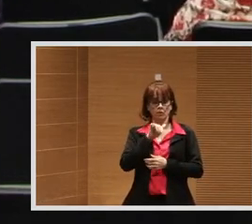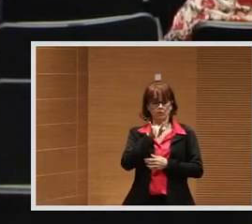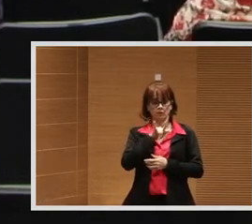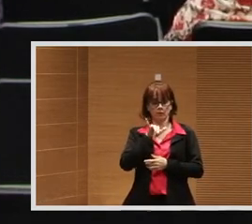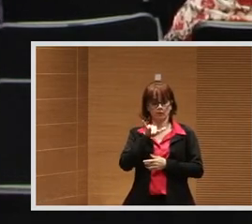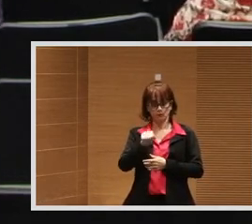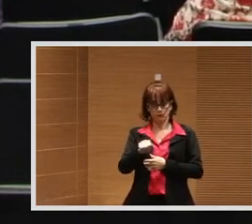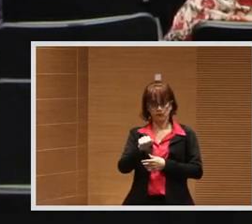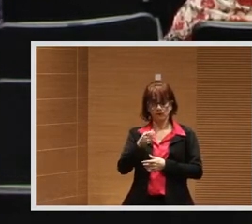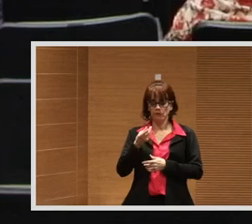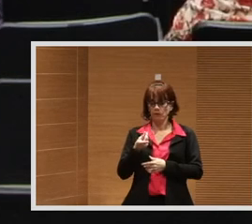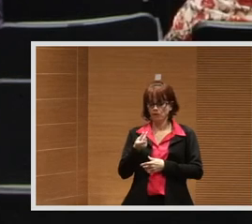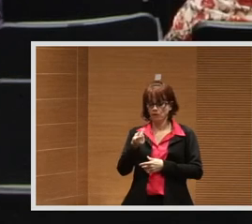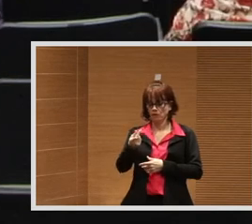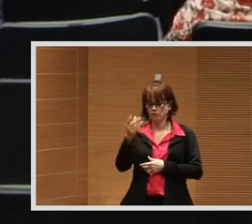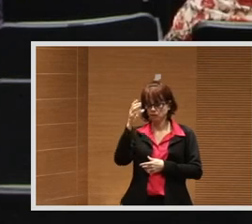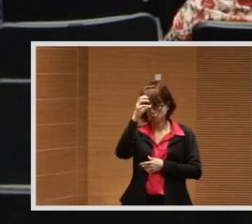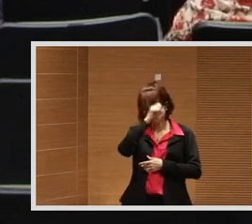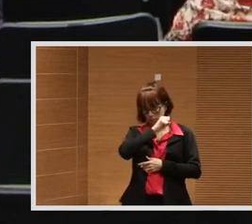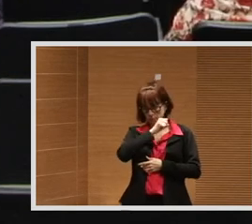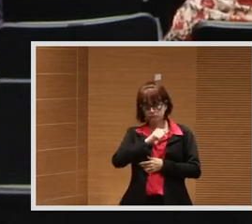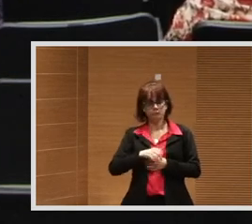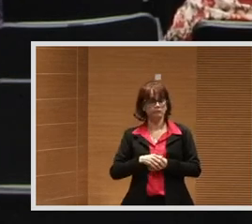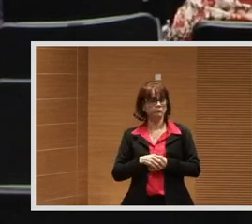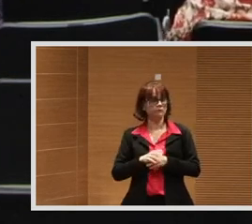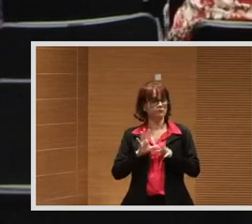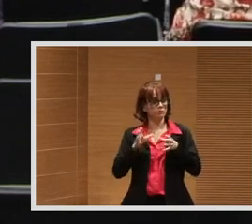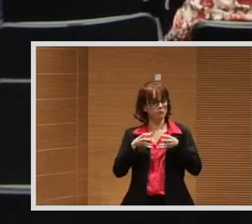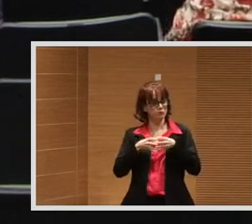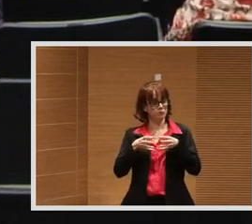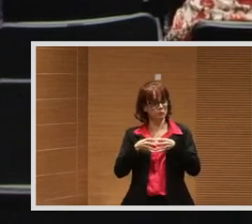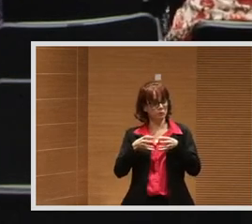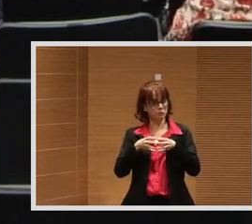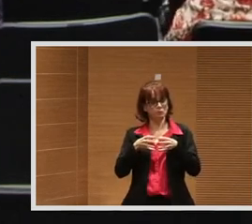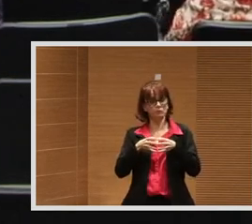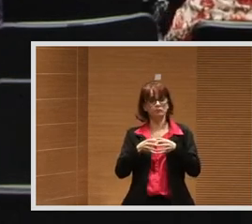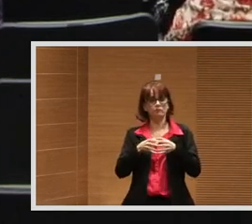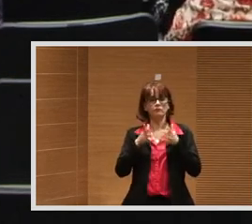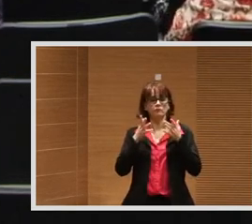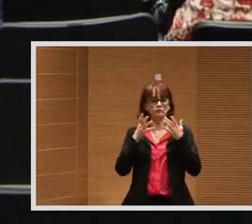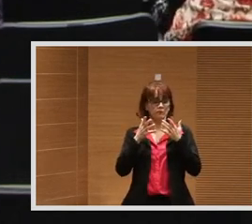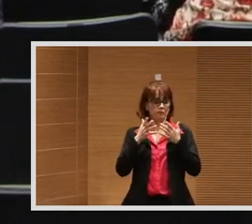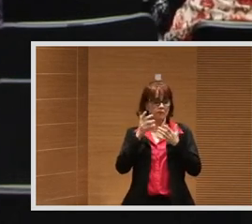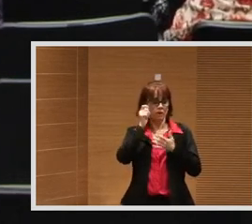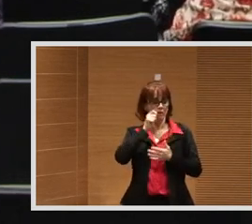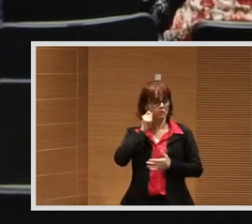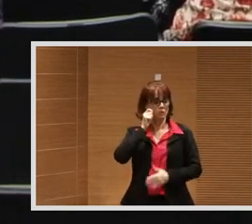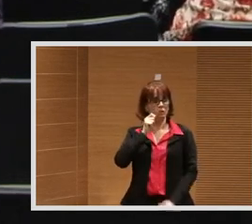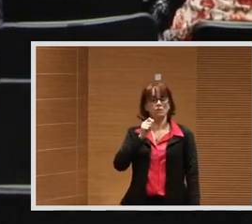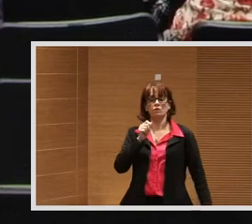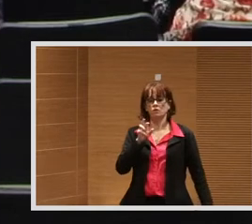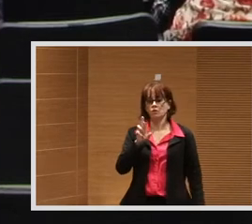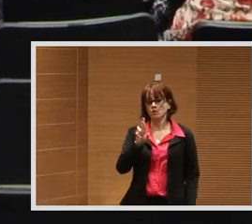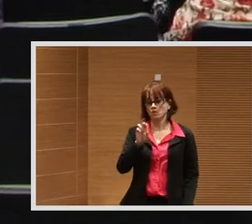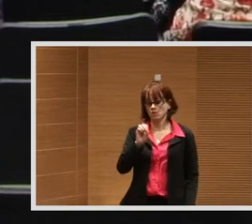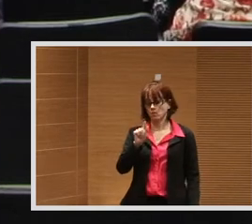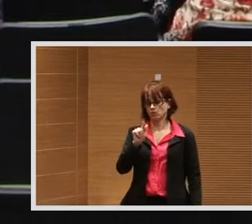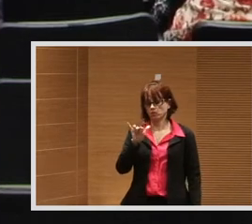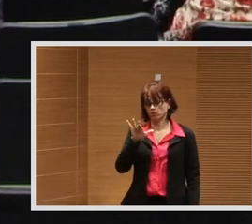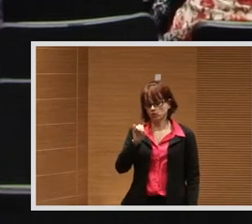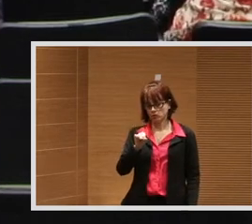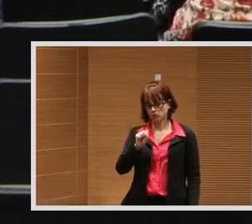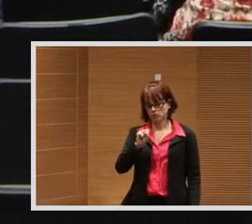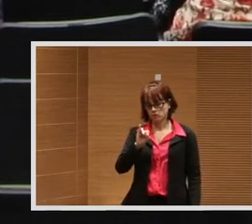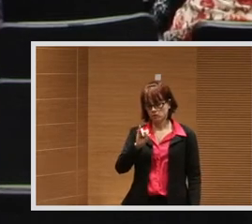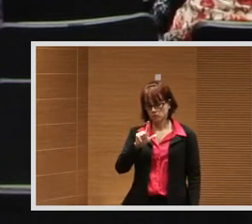Eterno Aprendiz. E essa música é cantada pelo grupo musical. O ator é Rogério Silvestre. E o sucesso foi tão grande